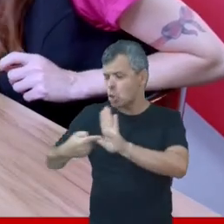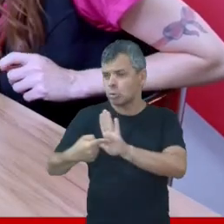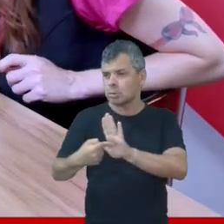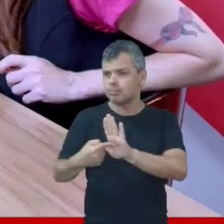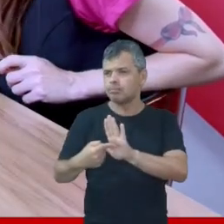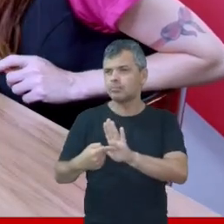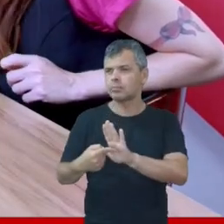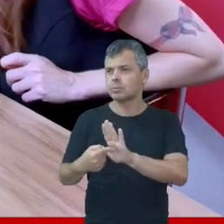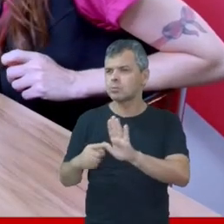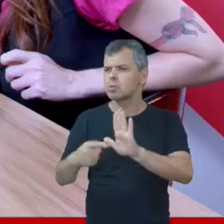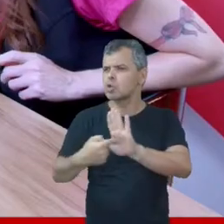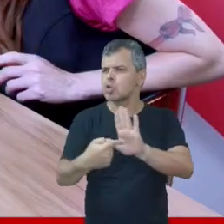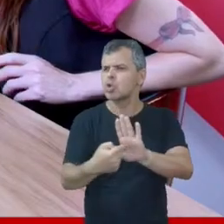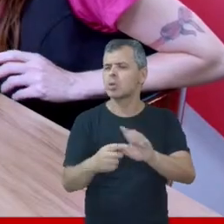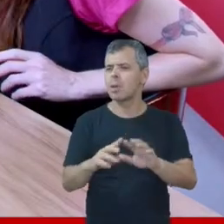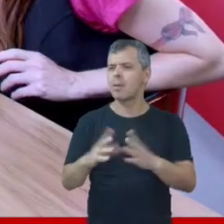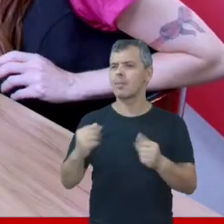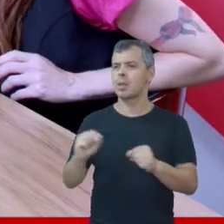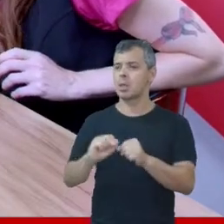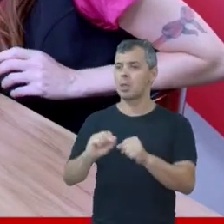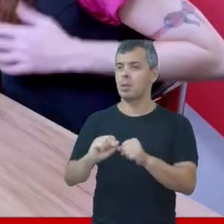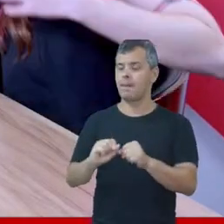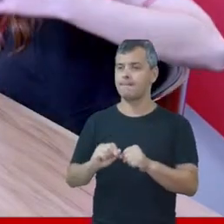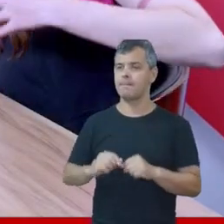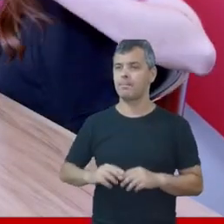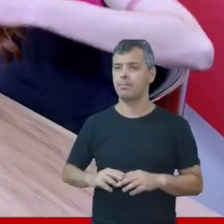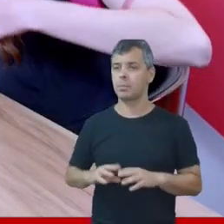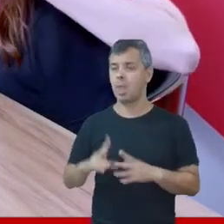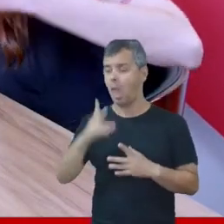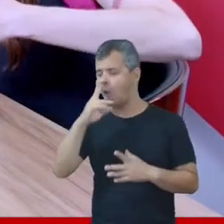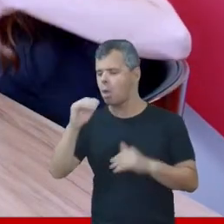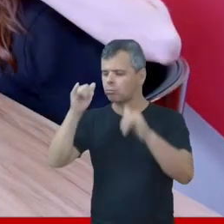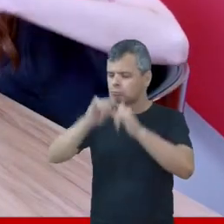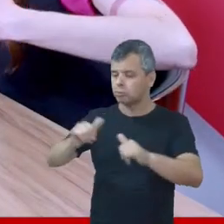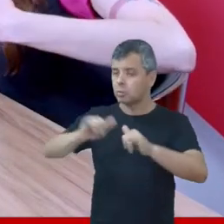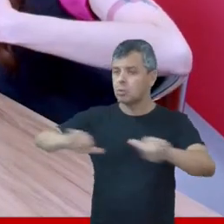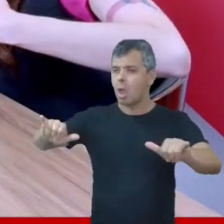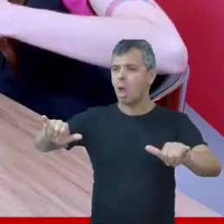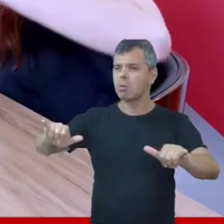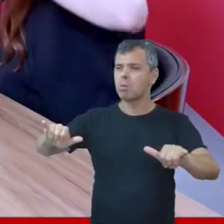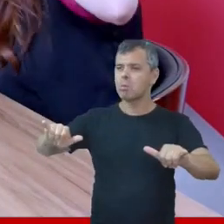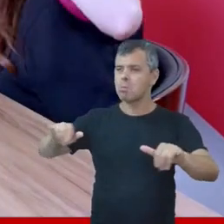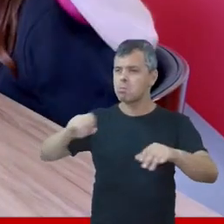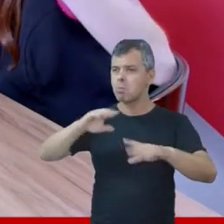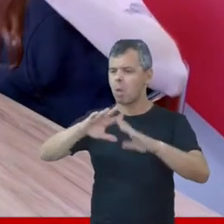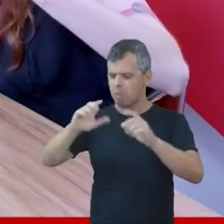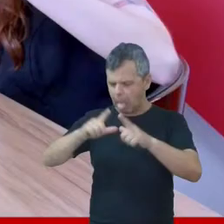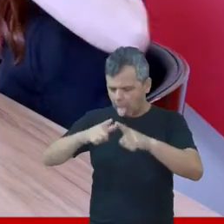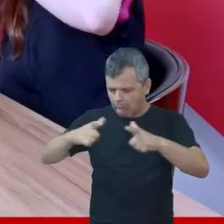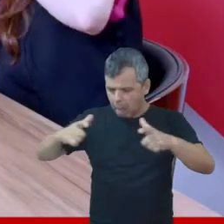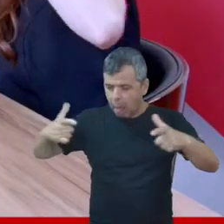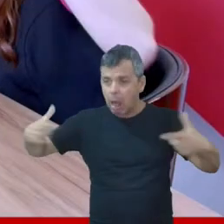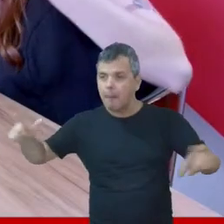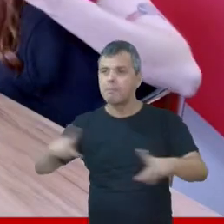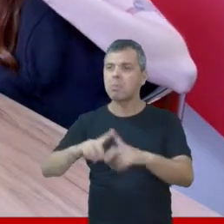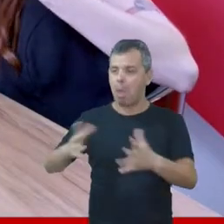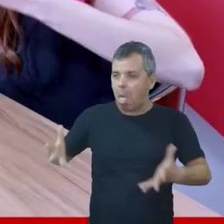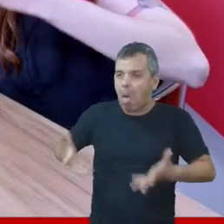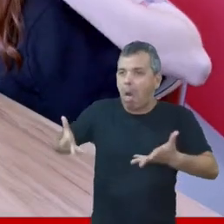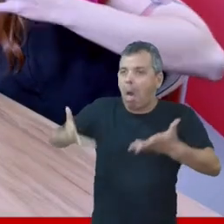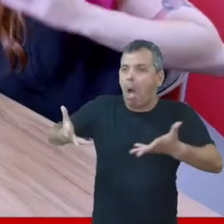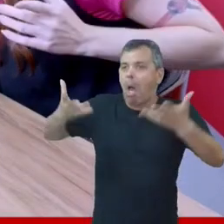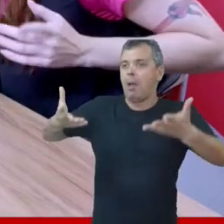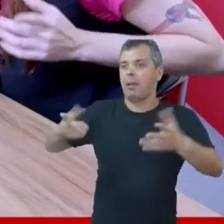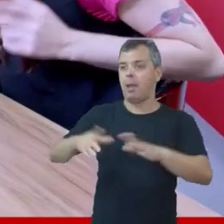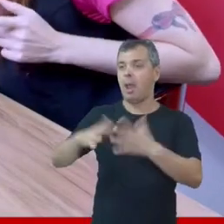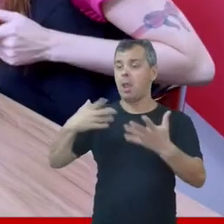depois que a gestão Lula assumiu, a divulgação começou muito, né? Ampliou muito, intensificou muito.